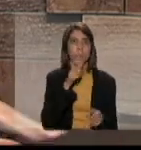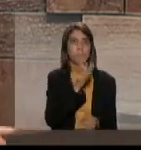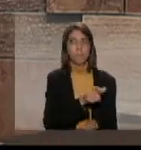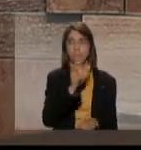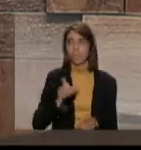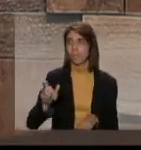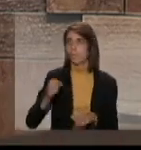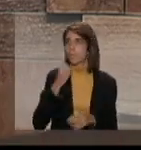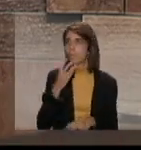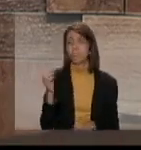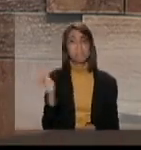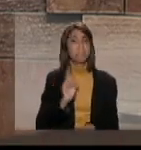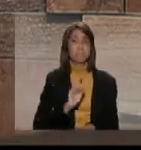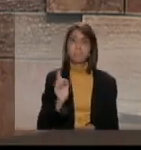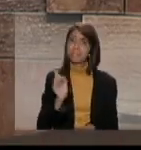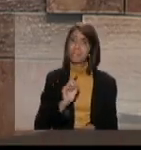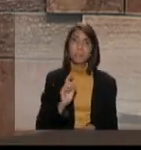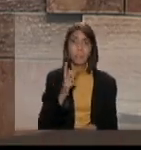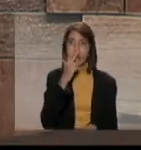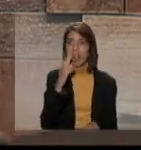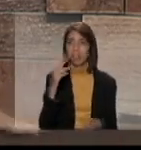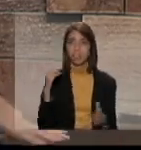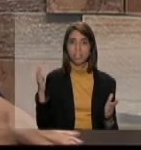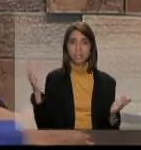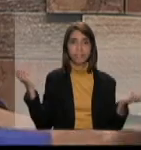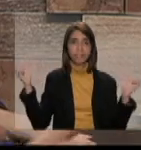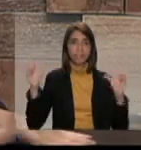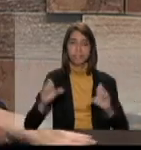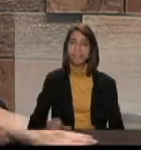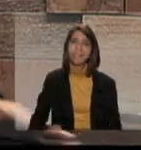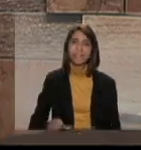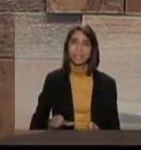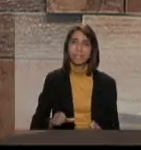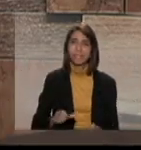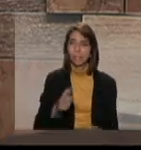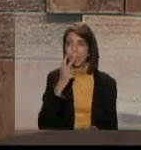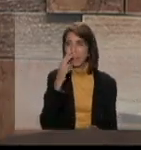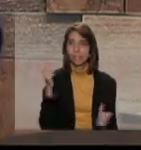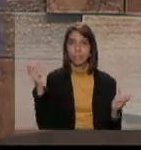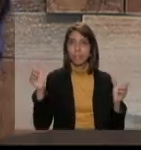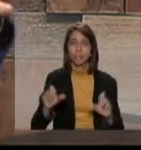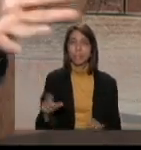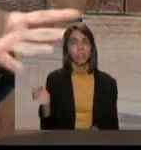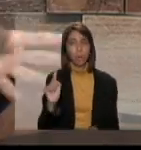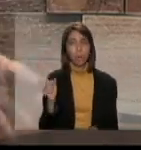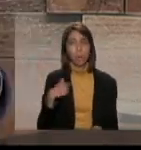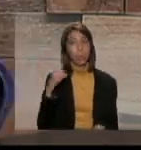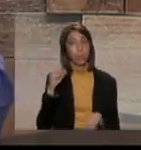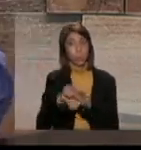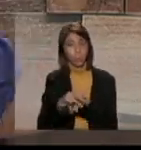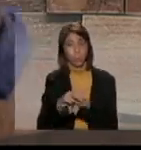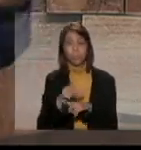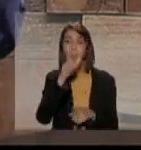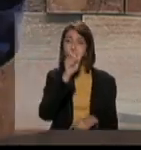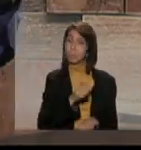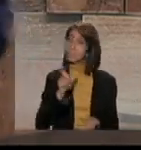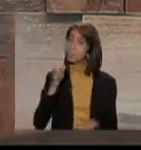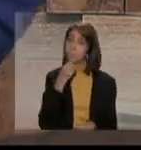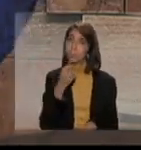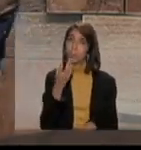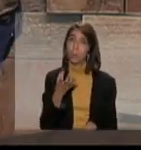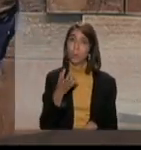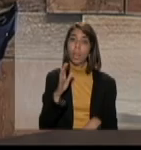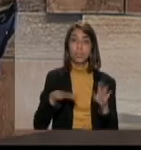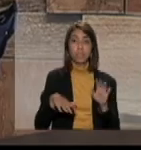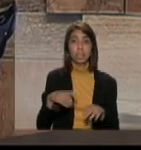depois começar a fazer bons personagens coadjuvantes não teve essa queda digamos assim que as pessoas consideram isso uma queda eu entrei fazendo